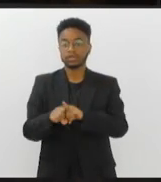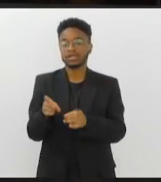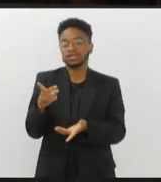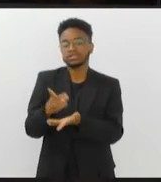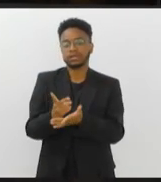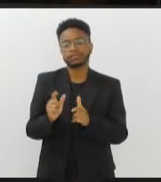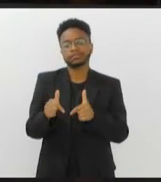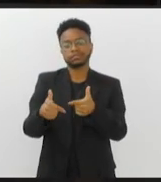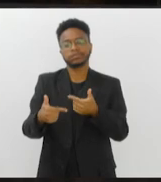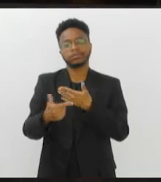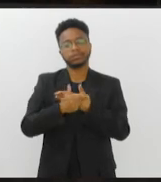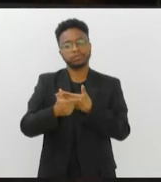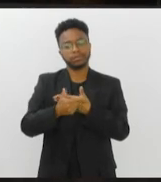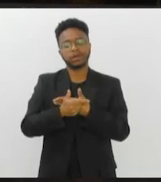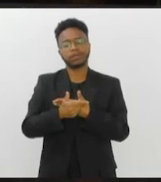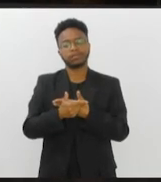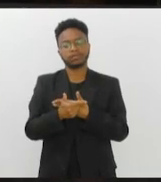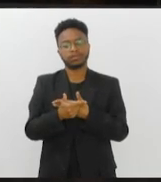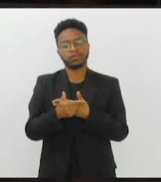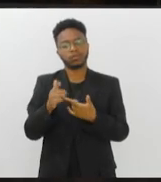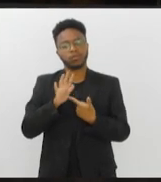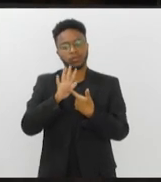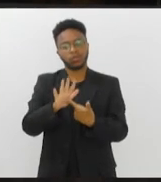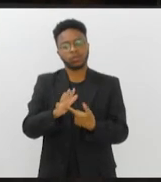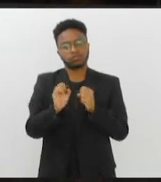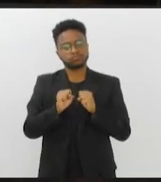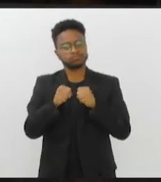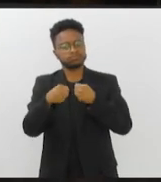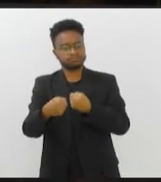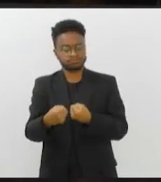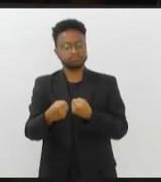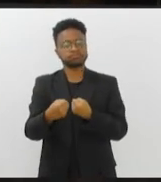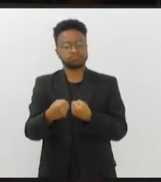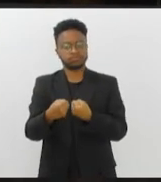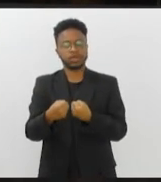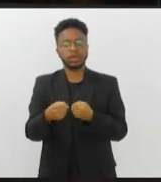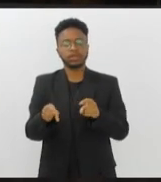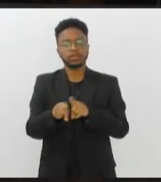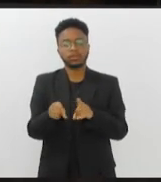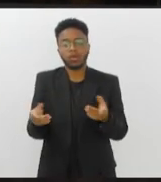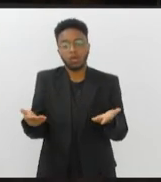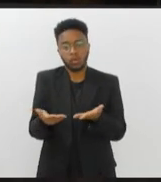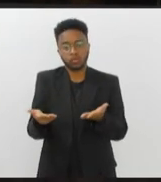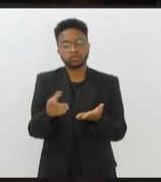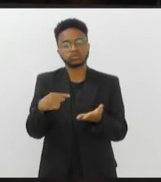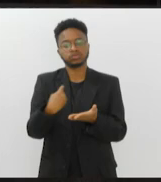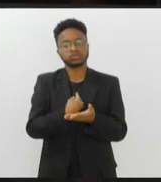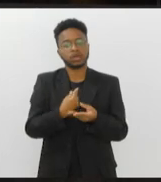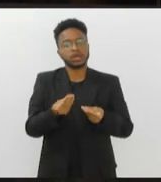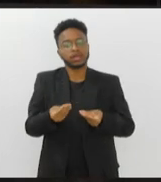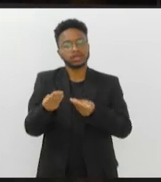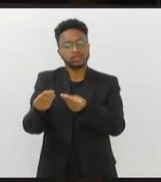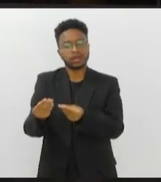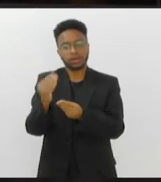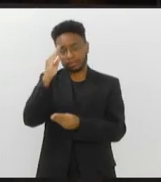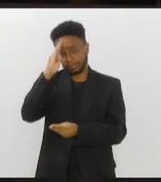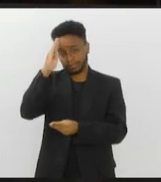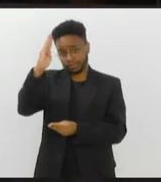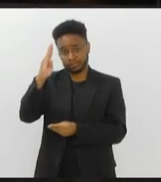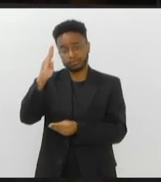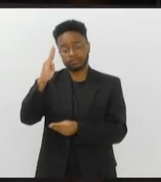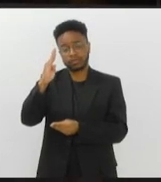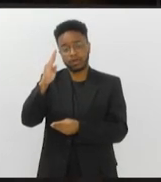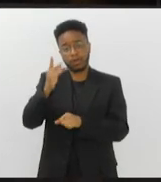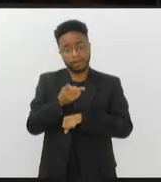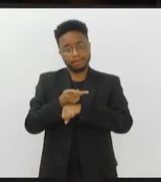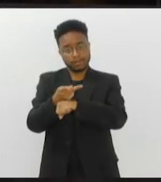funções com exemplar dedicação e hoje recebe nossa maior alta honraria, a medalha